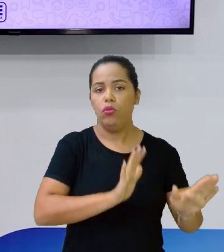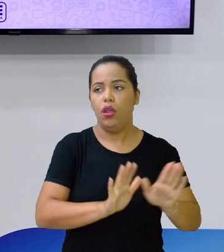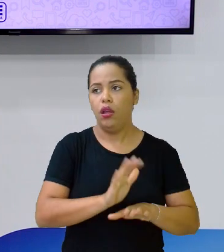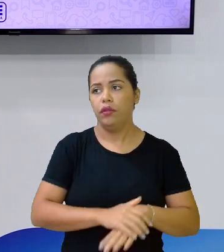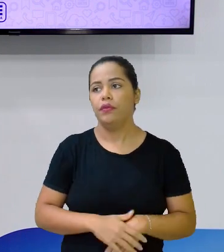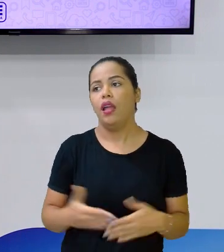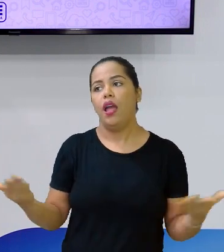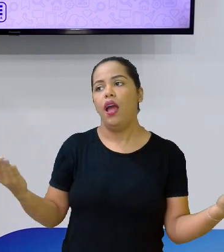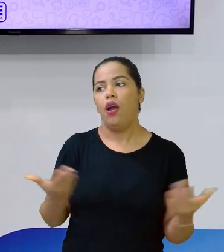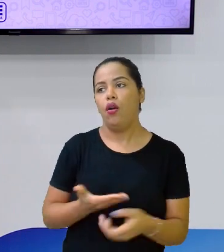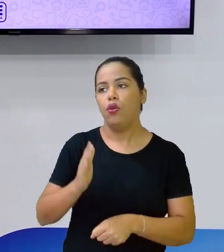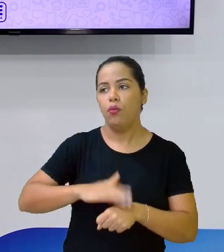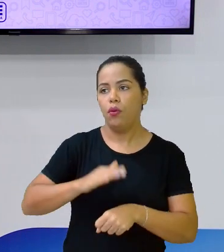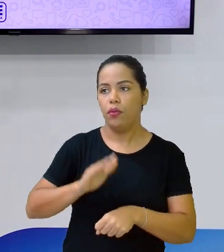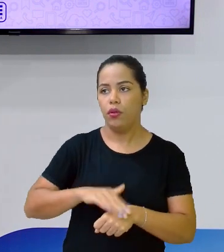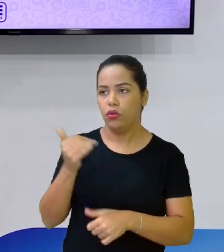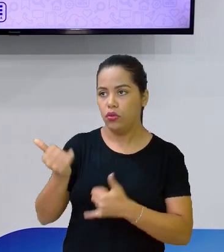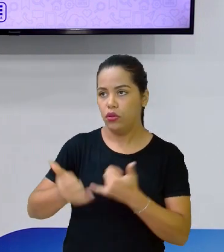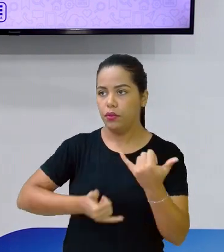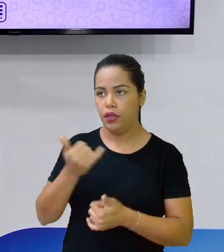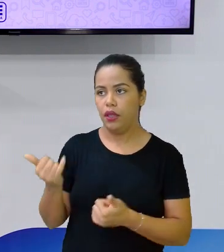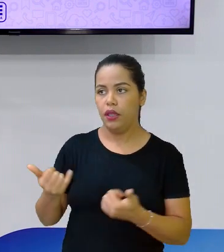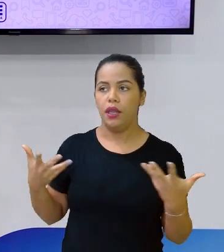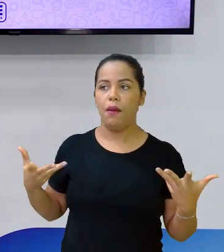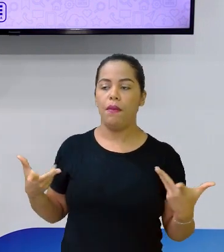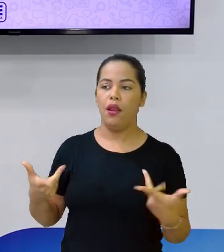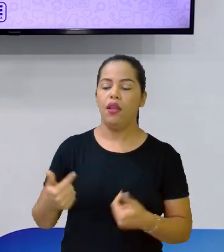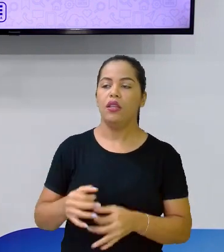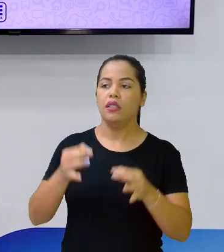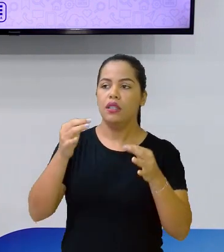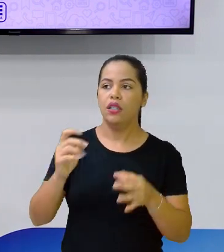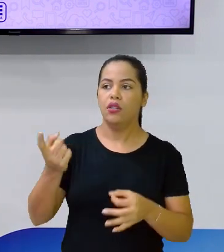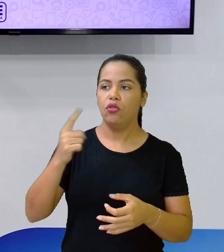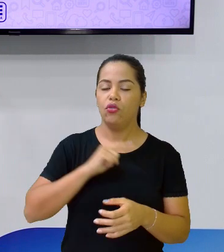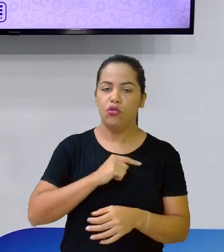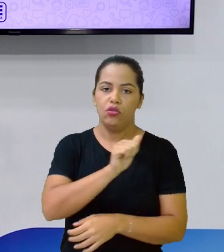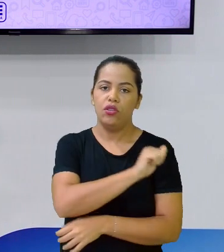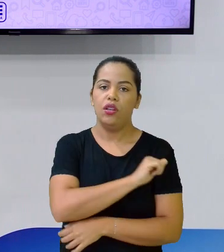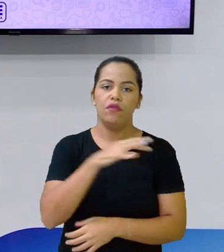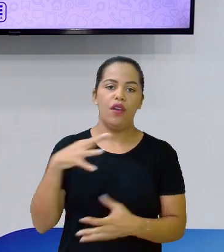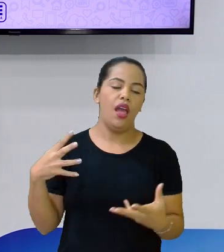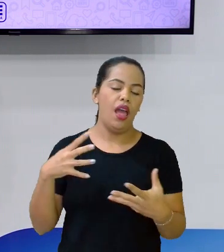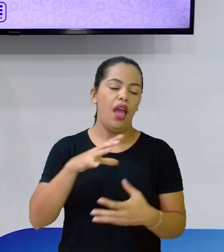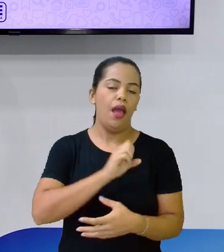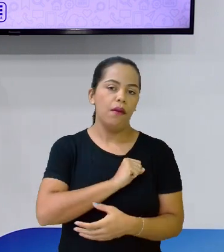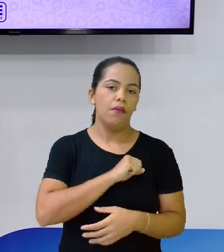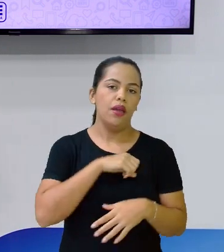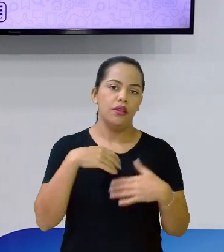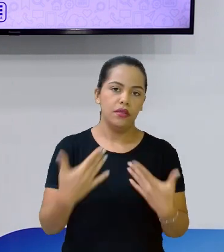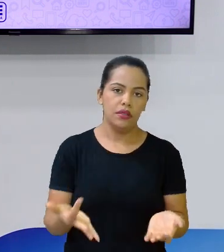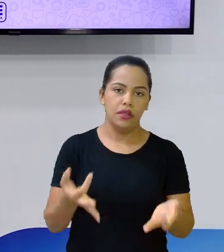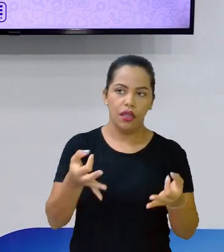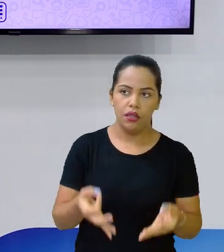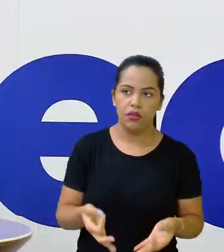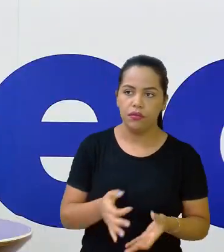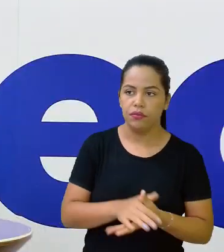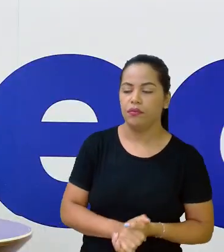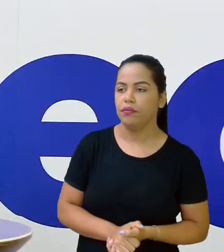tá maravilhoso, professora Eli. Eu tenho certeza que nossos estudantes vão adorar, tá bem interessante esse jogo sobre a